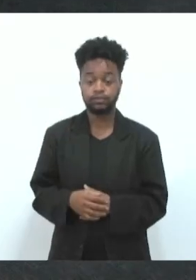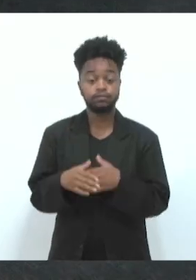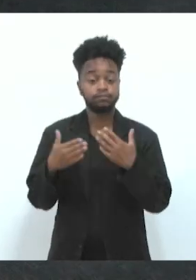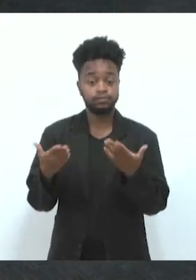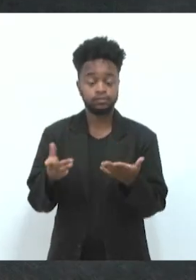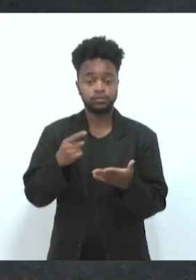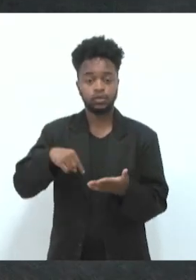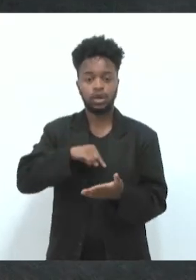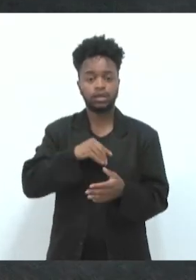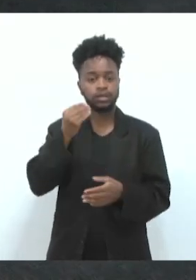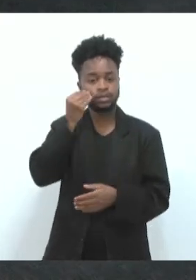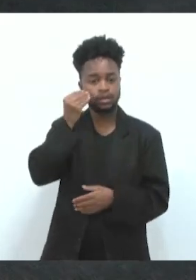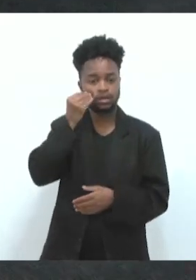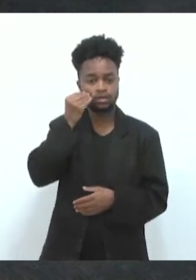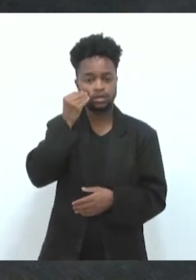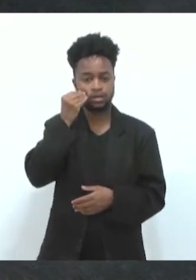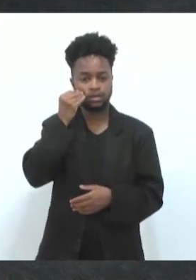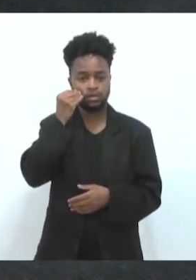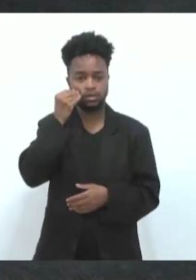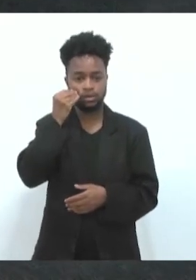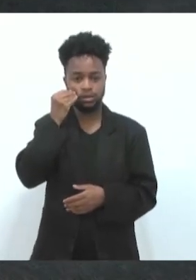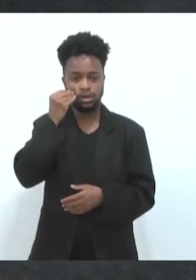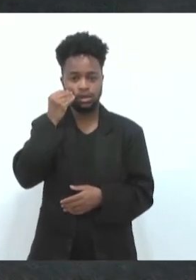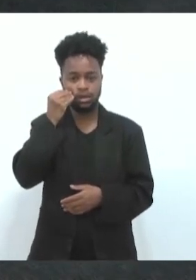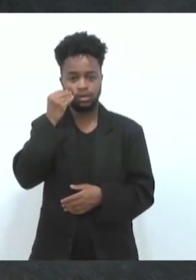tem tentado fazer, e com isso